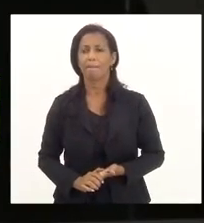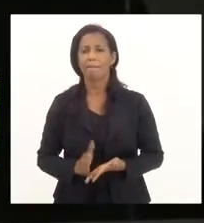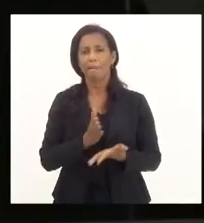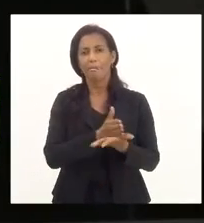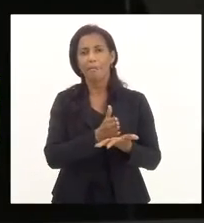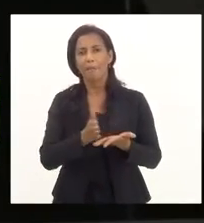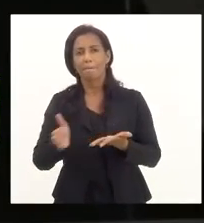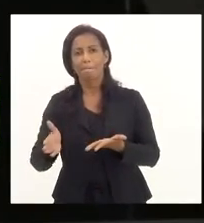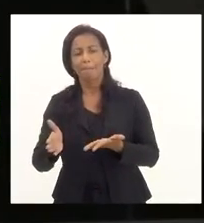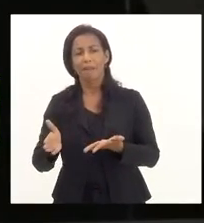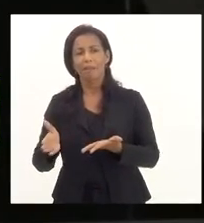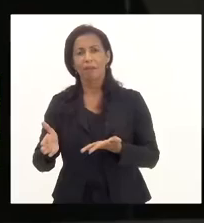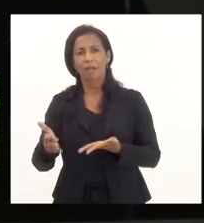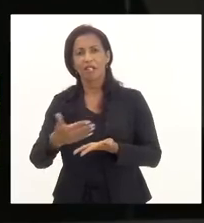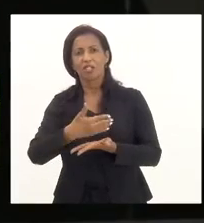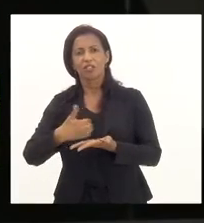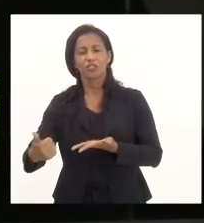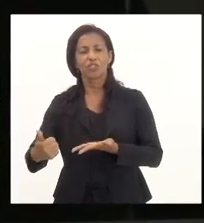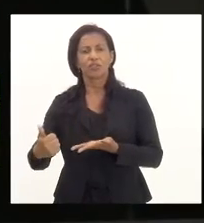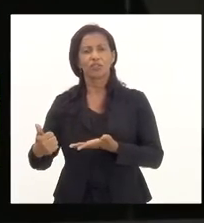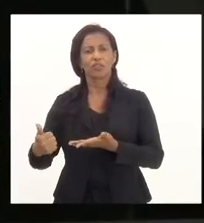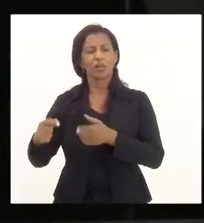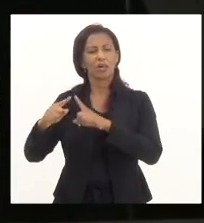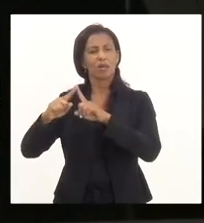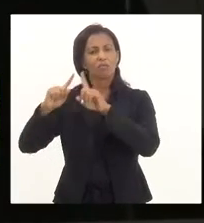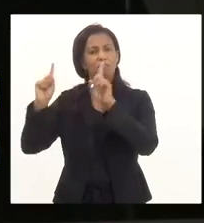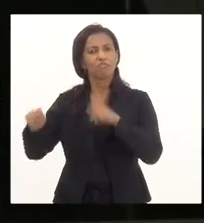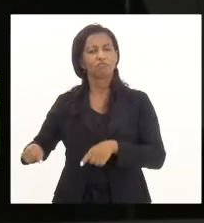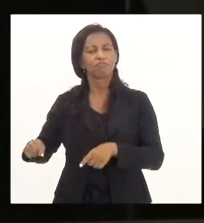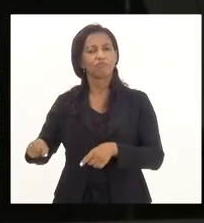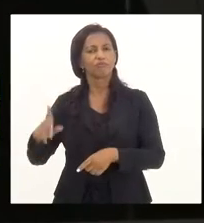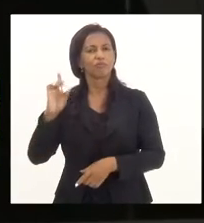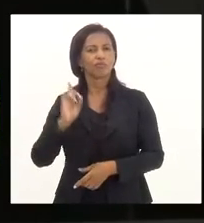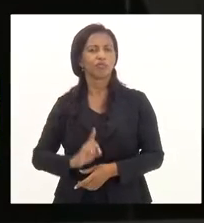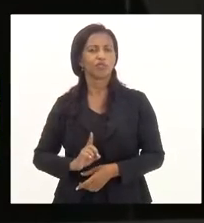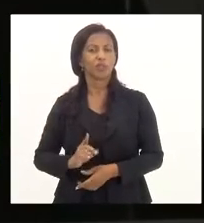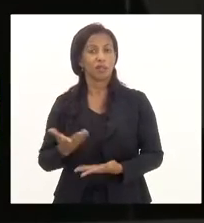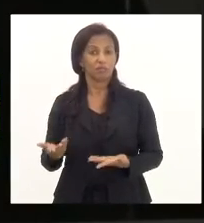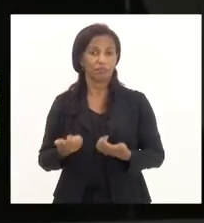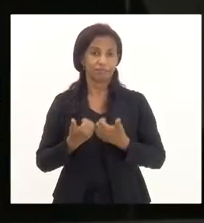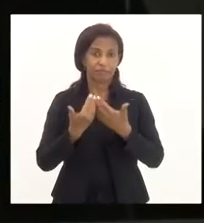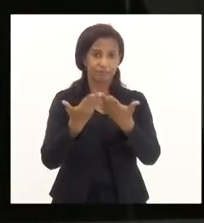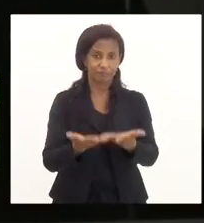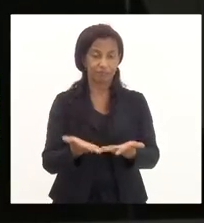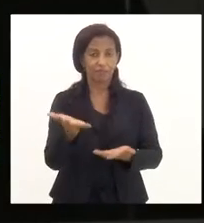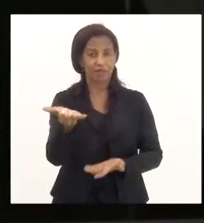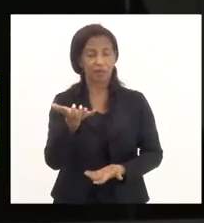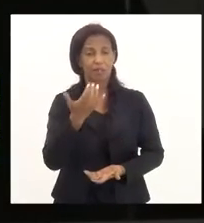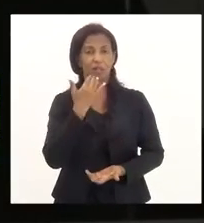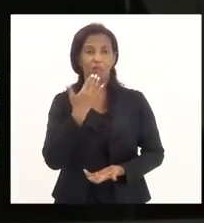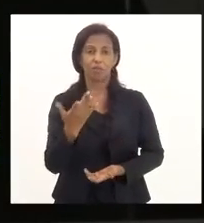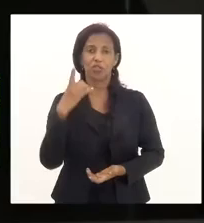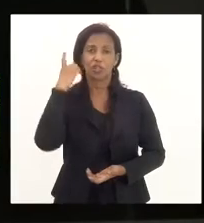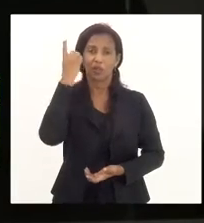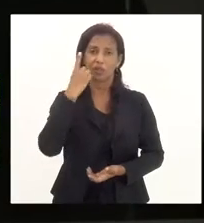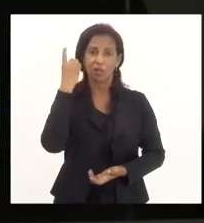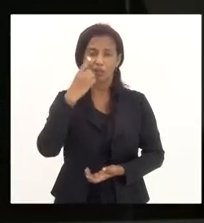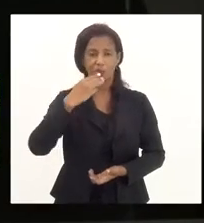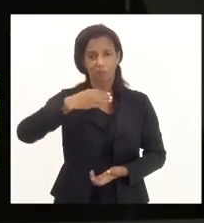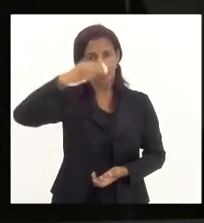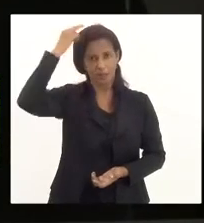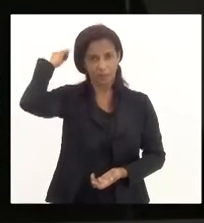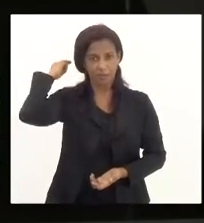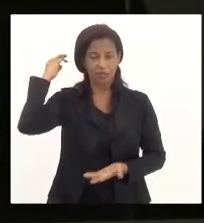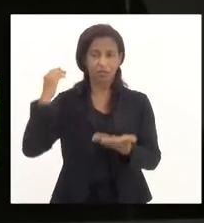pela cassação de direitos dos Servidores são feitas essas considerações eu quero pedir o deputado